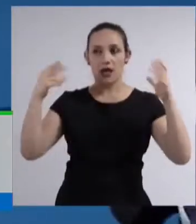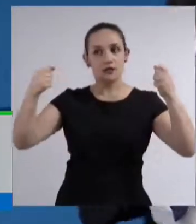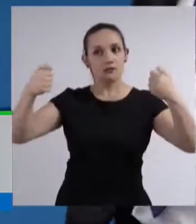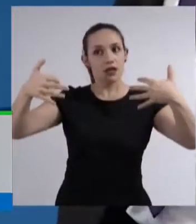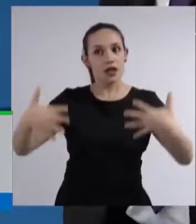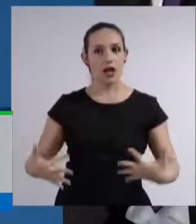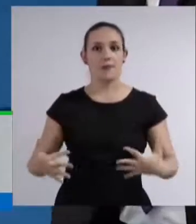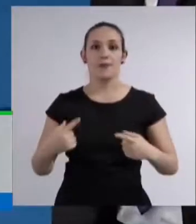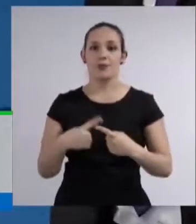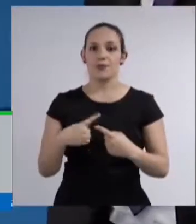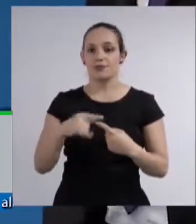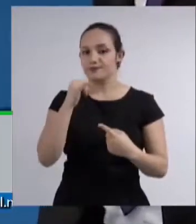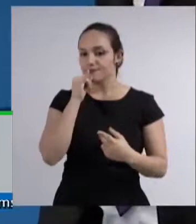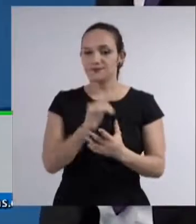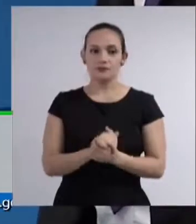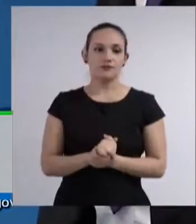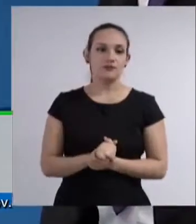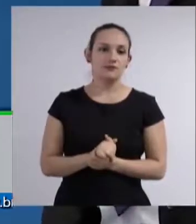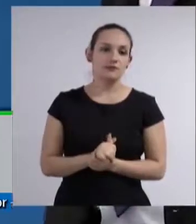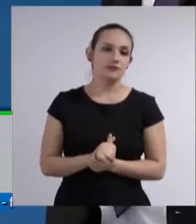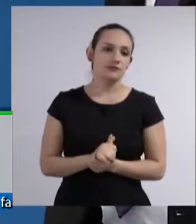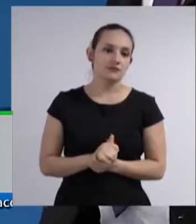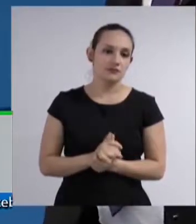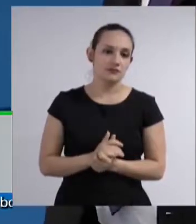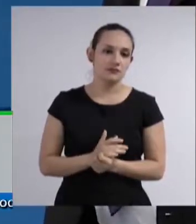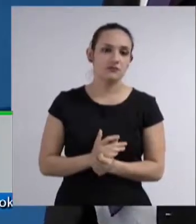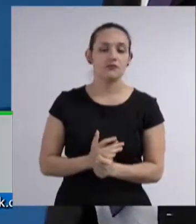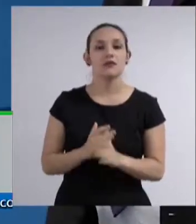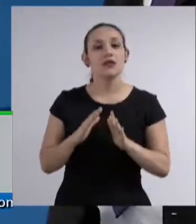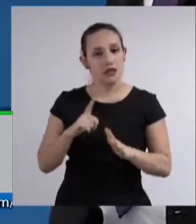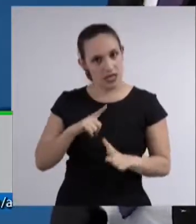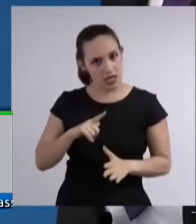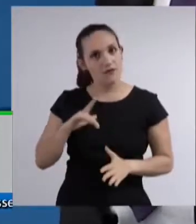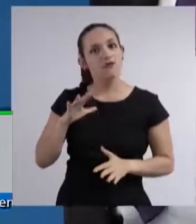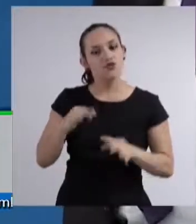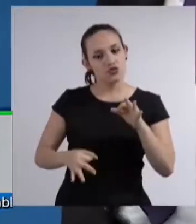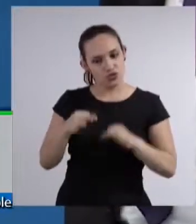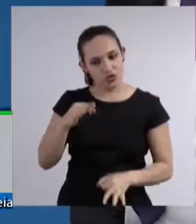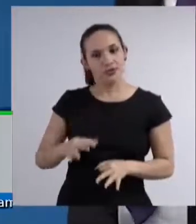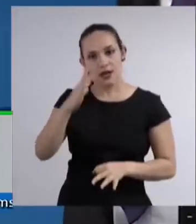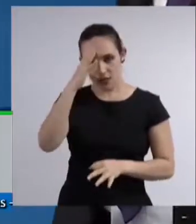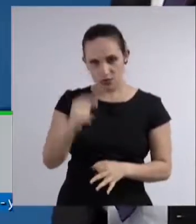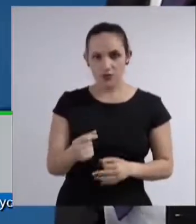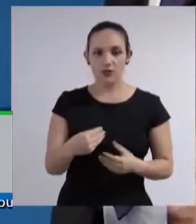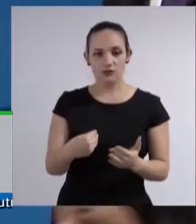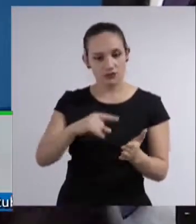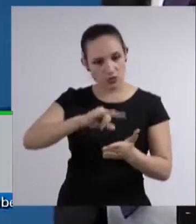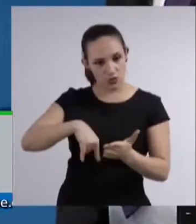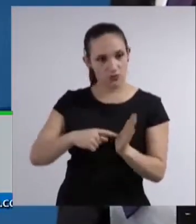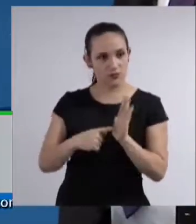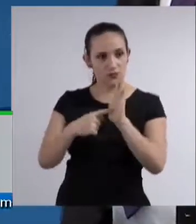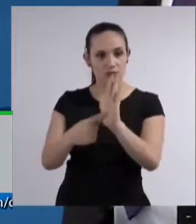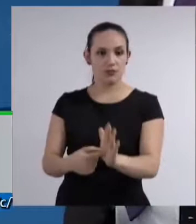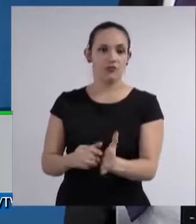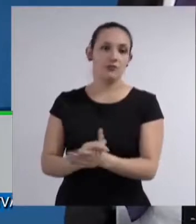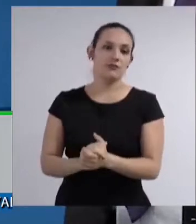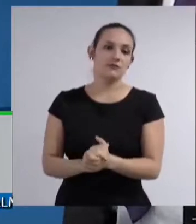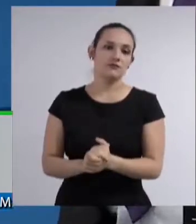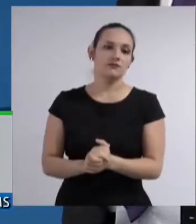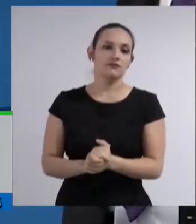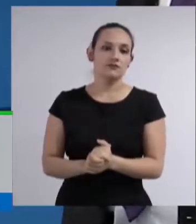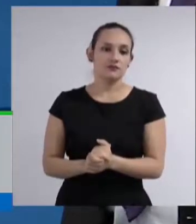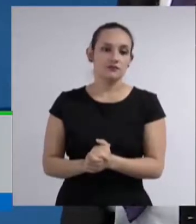que ali não entrou tirando ninguém sem uma decisão judicial. Houve uma decisão judicial.